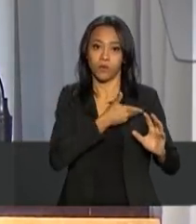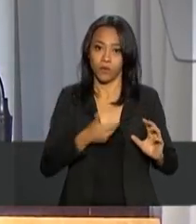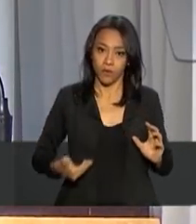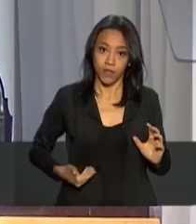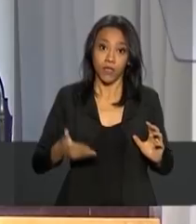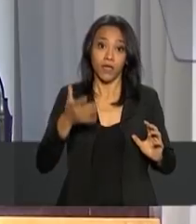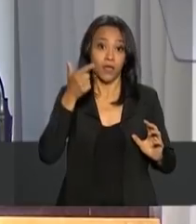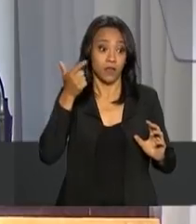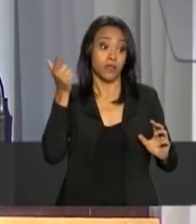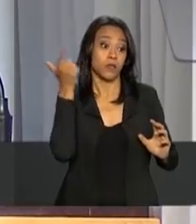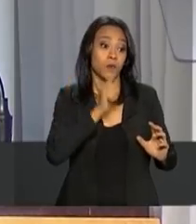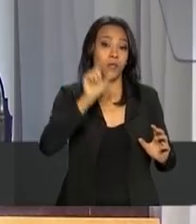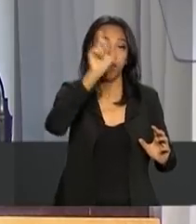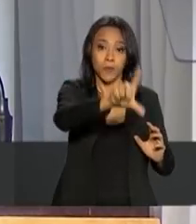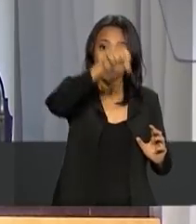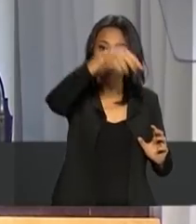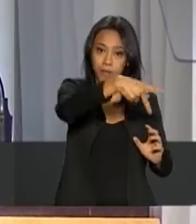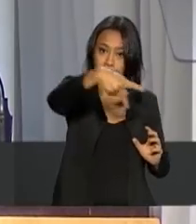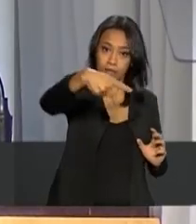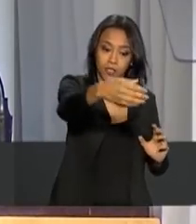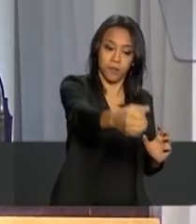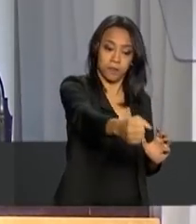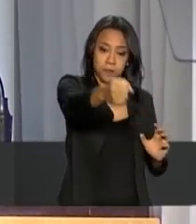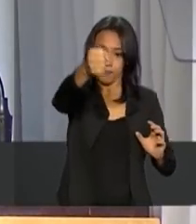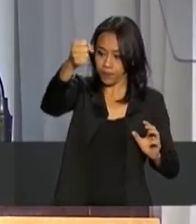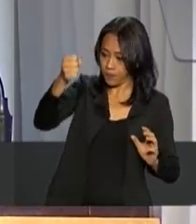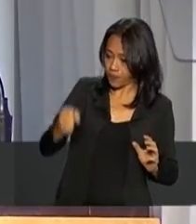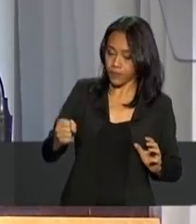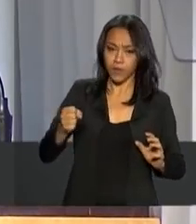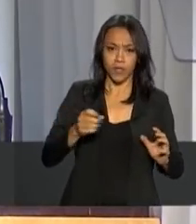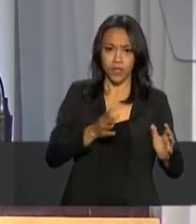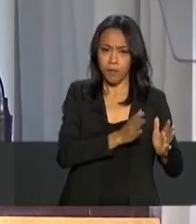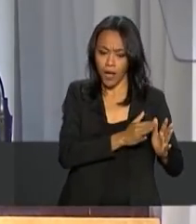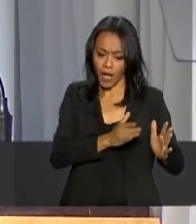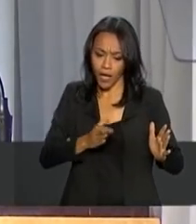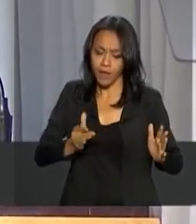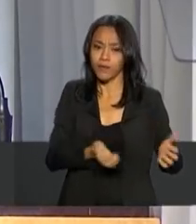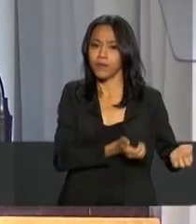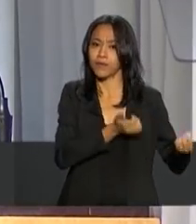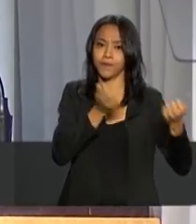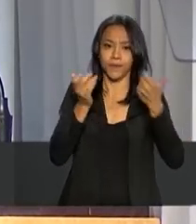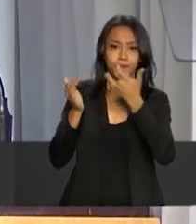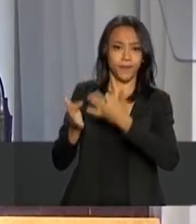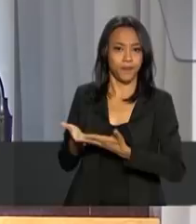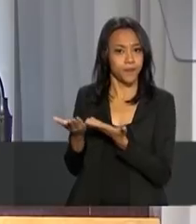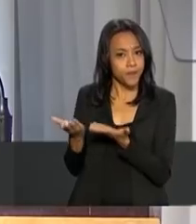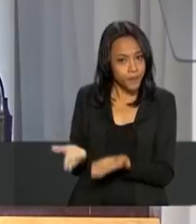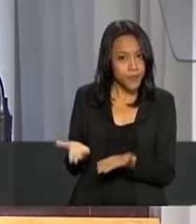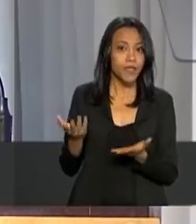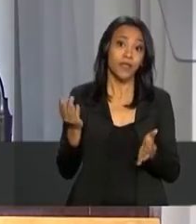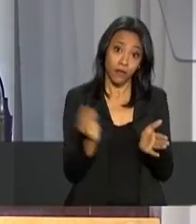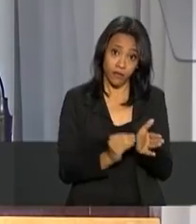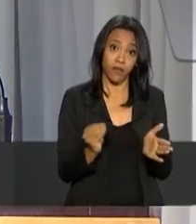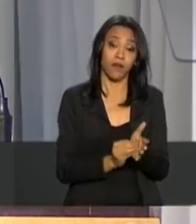for eleito, não só o que foi feito no governo, mas o que ainda resta por fazer, não é?